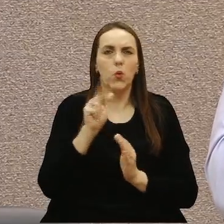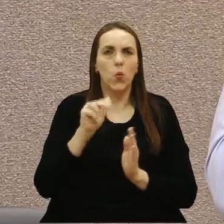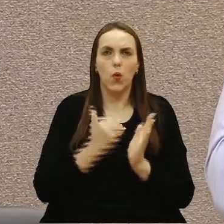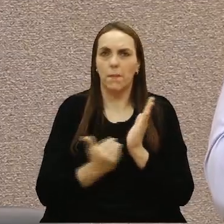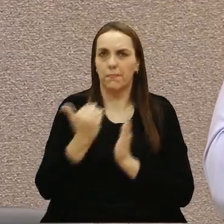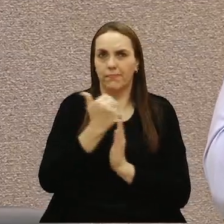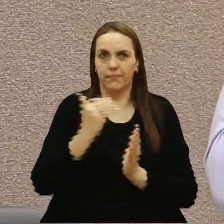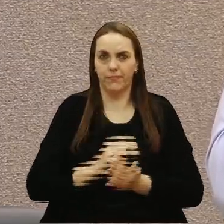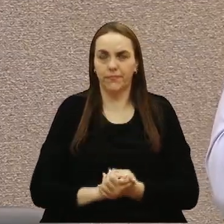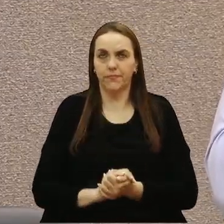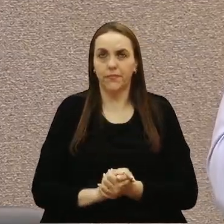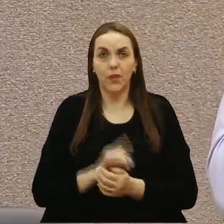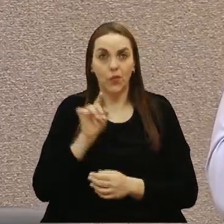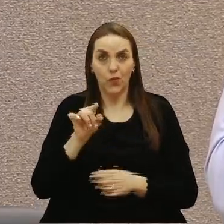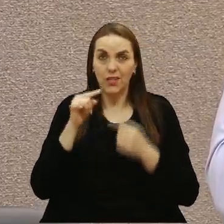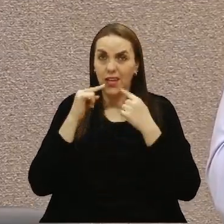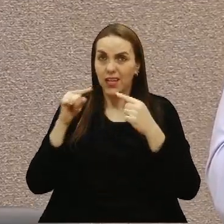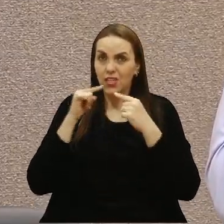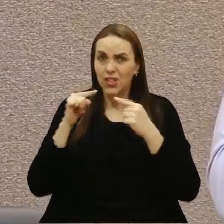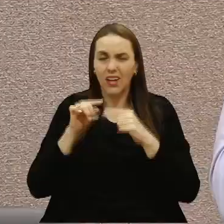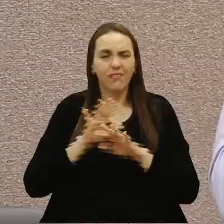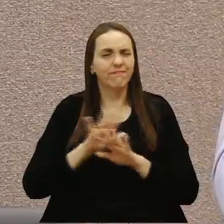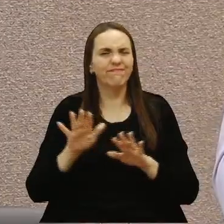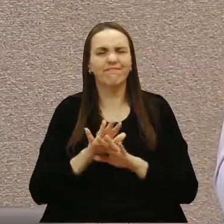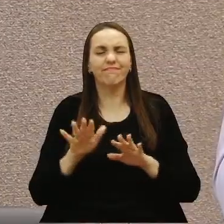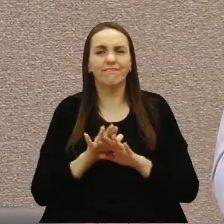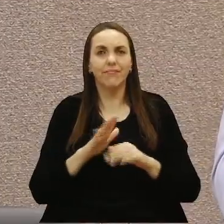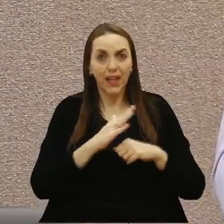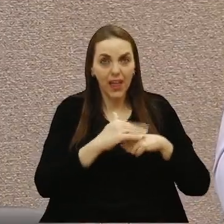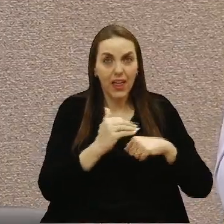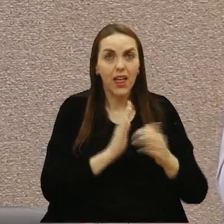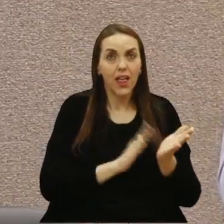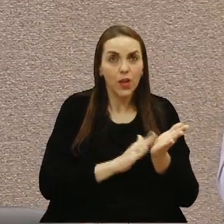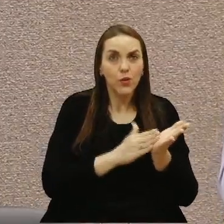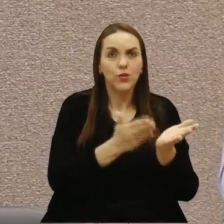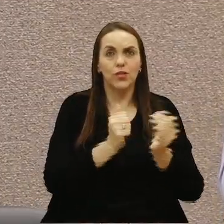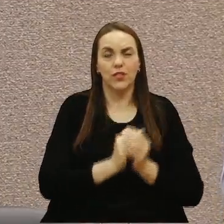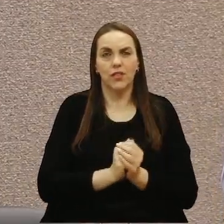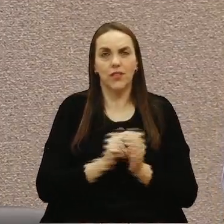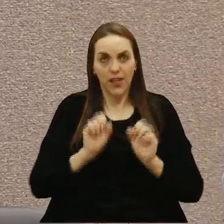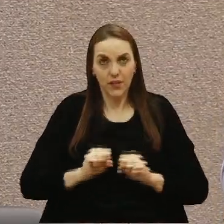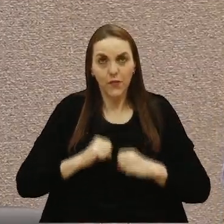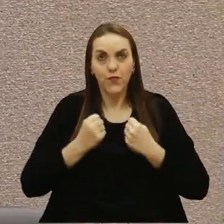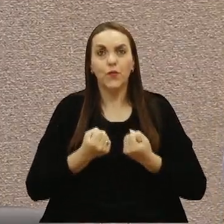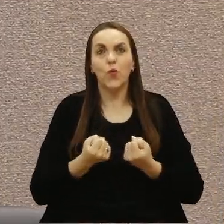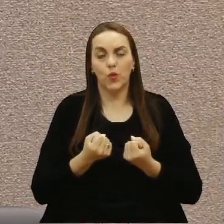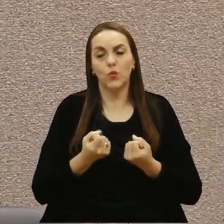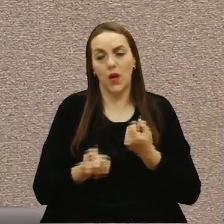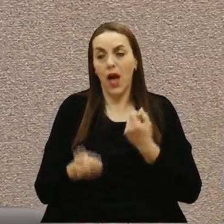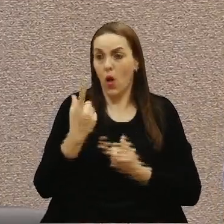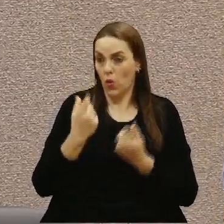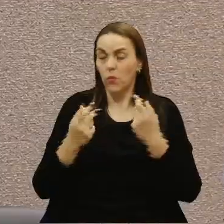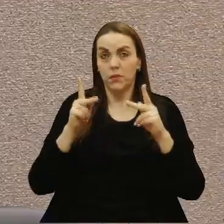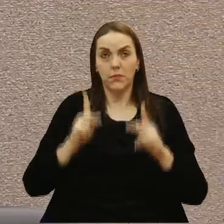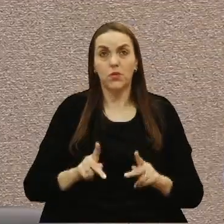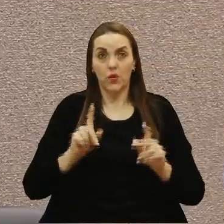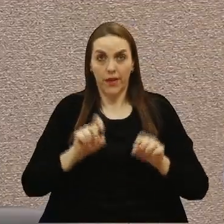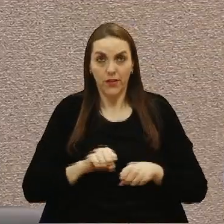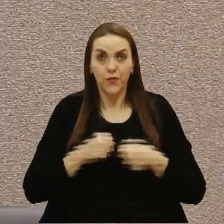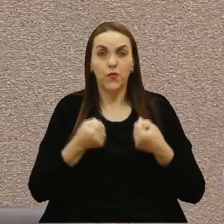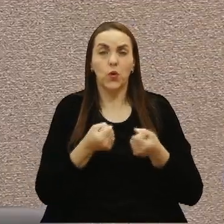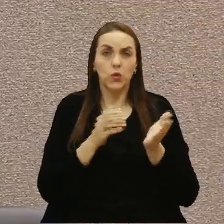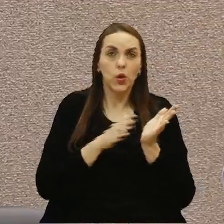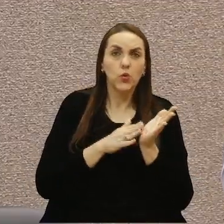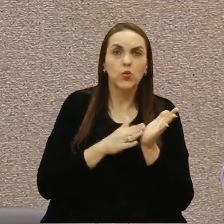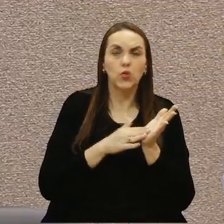Ao invés de você criticar alguém, elogie, tenta fazer esse esforço, que eu sei que para alguns é um esforço, elogiar. É